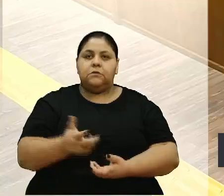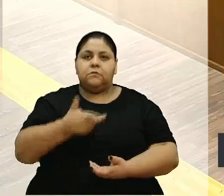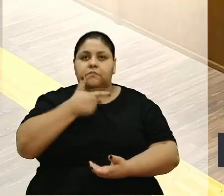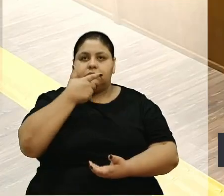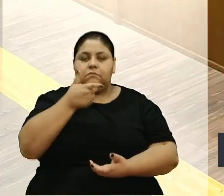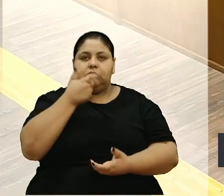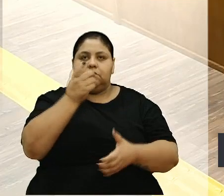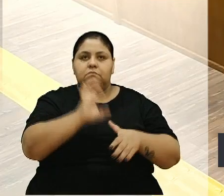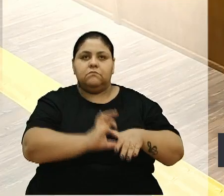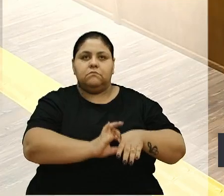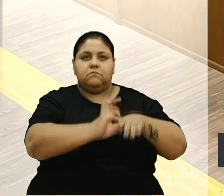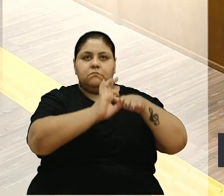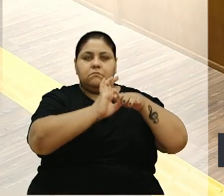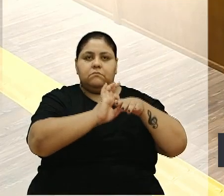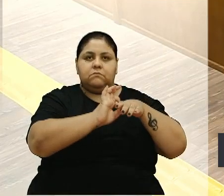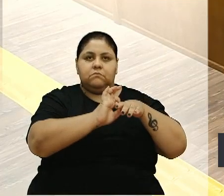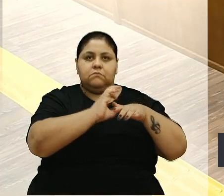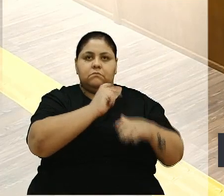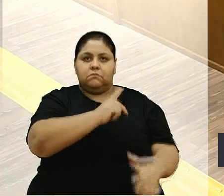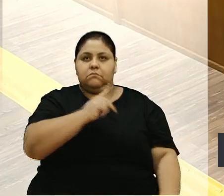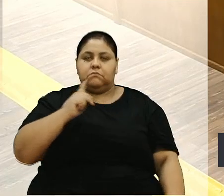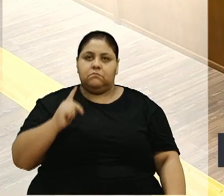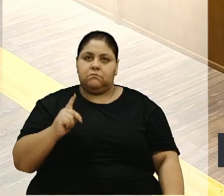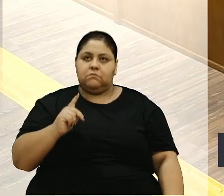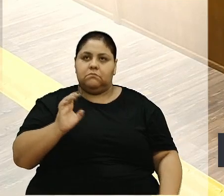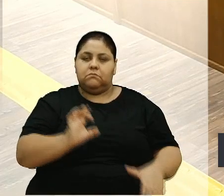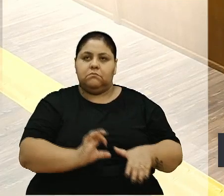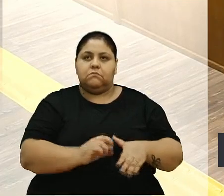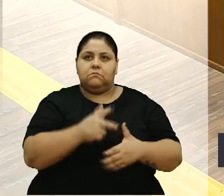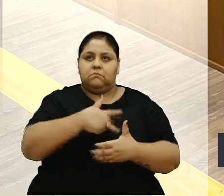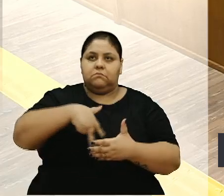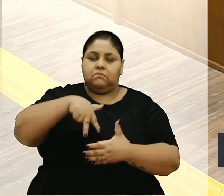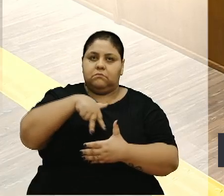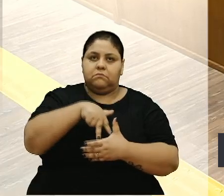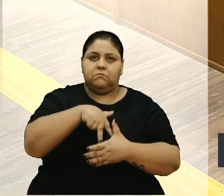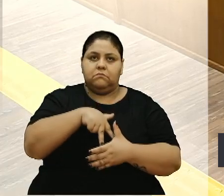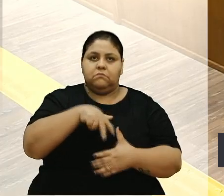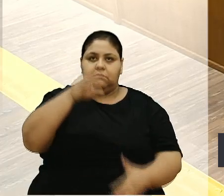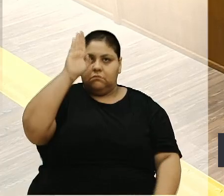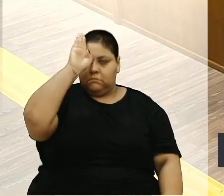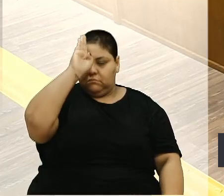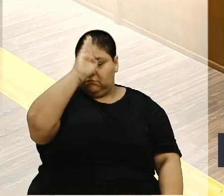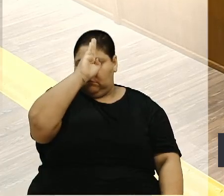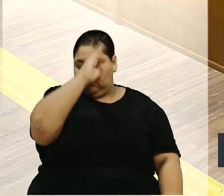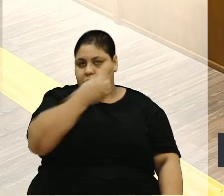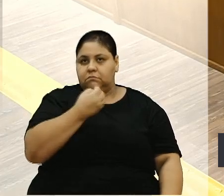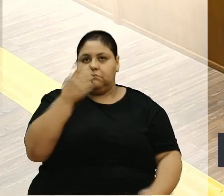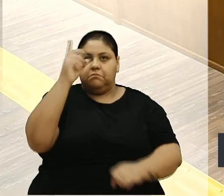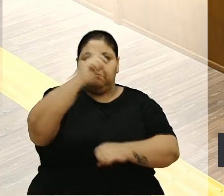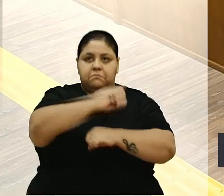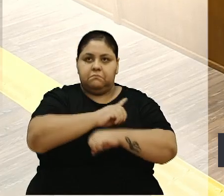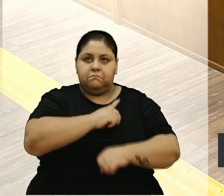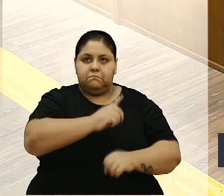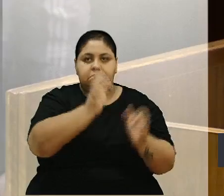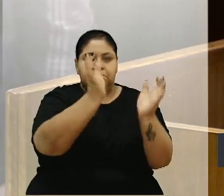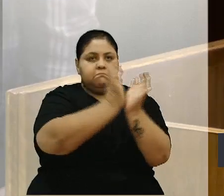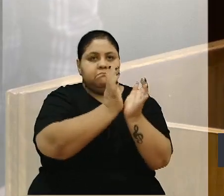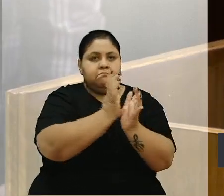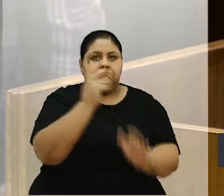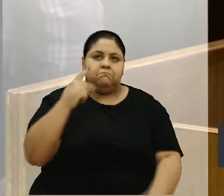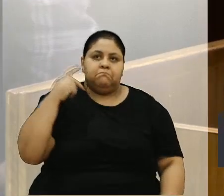De líder, bancada do Progressistas, na tribuna, vereador Adriano Bressan. Bom dia, senhora presidente, senhoras e senhores